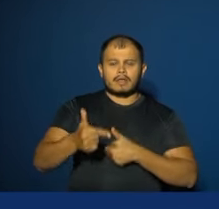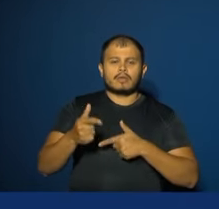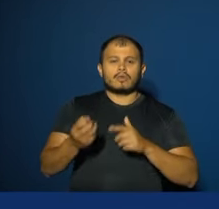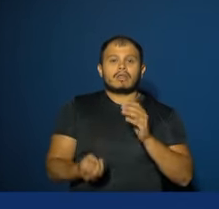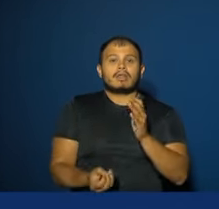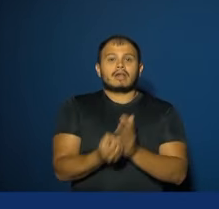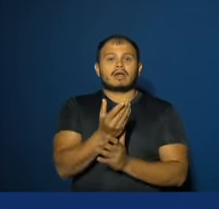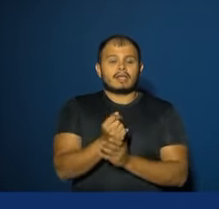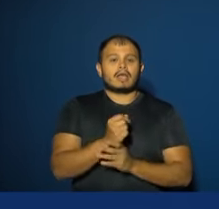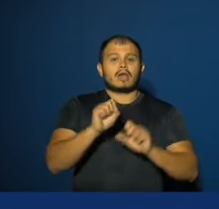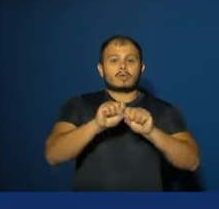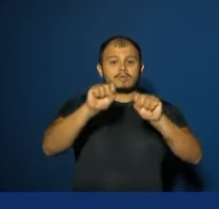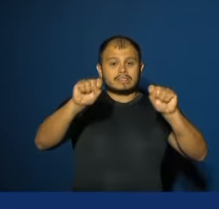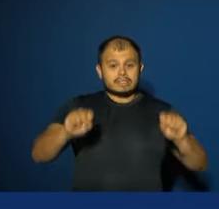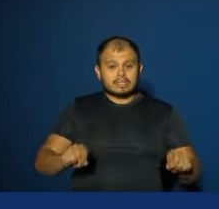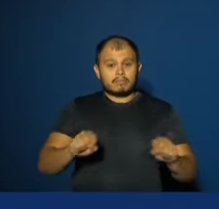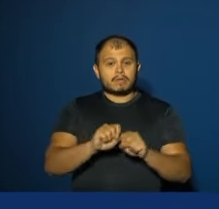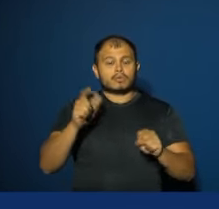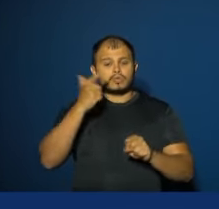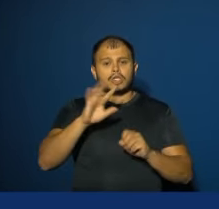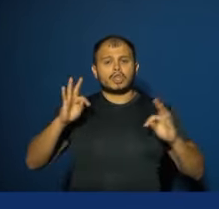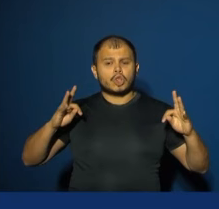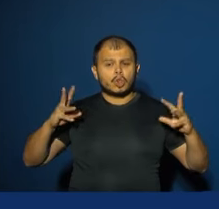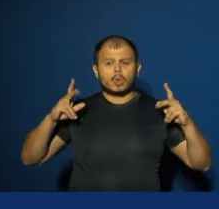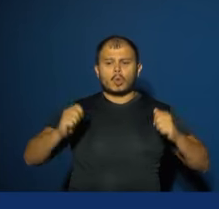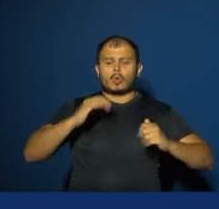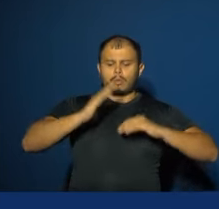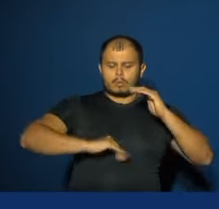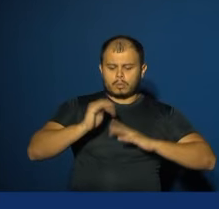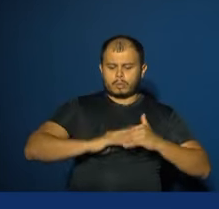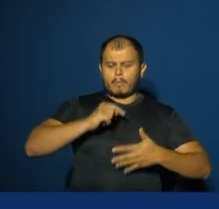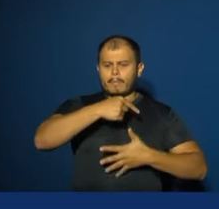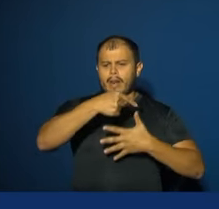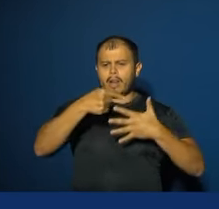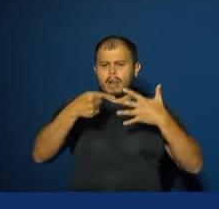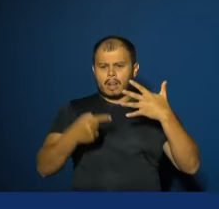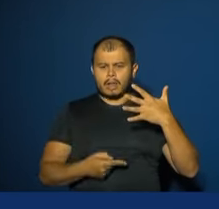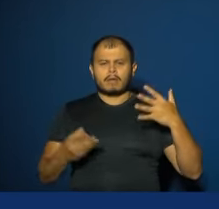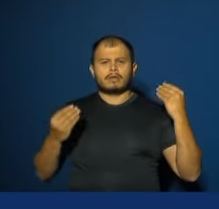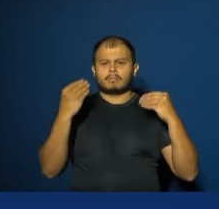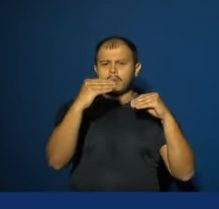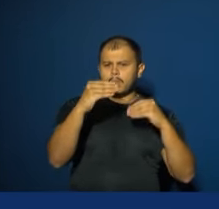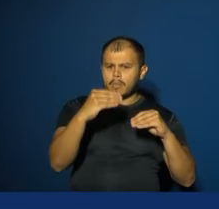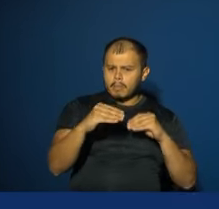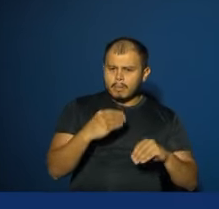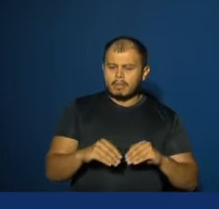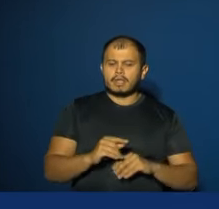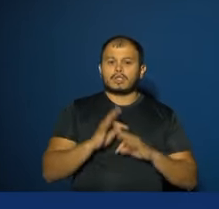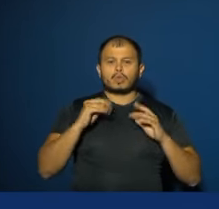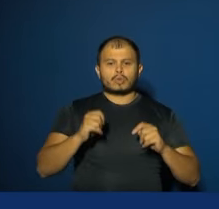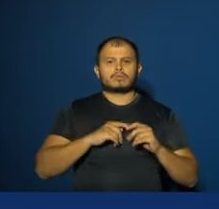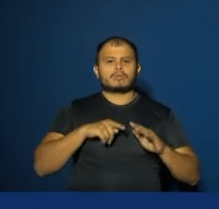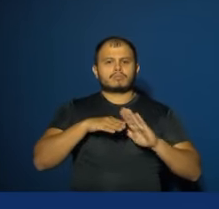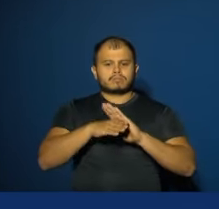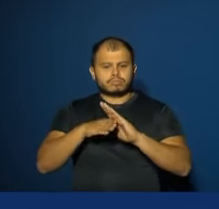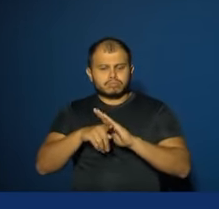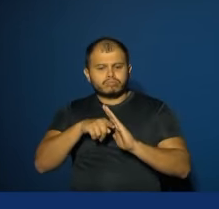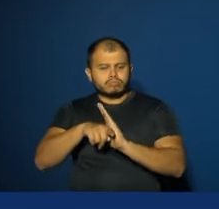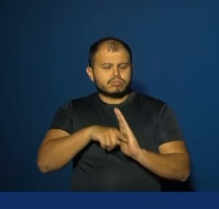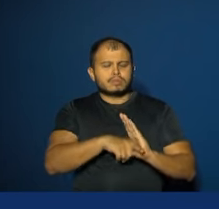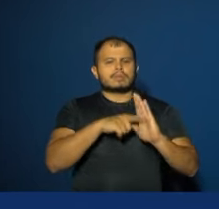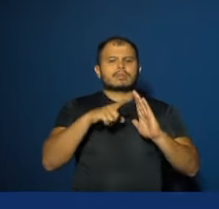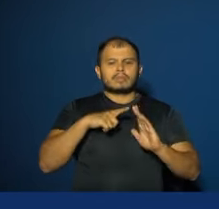uma plataforma para integrar todos esses serviços, quer dizer, hoje você vende, você está em toda a cadeia, você está na